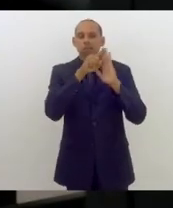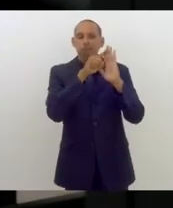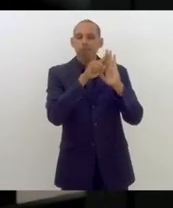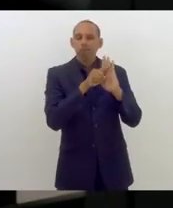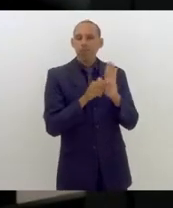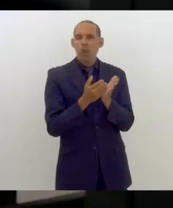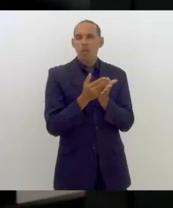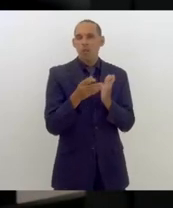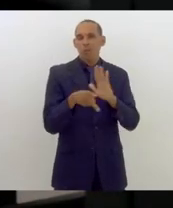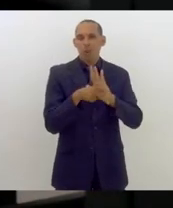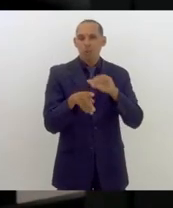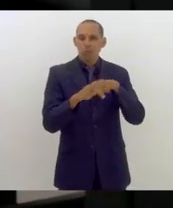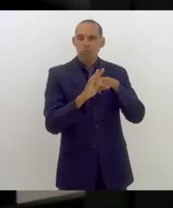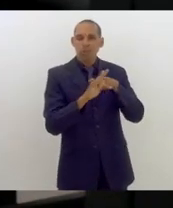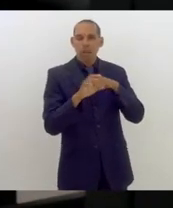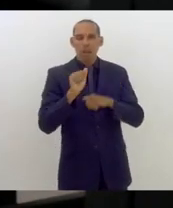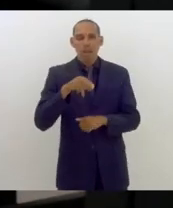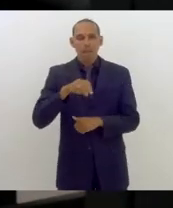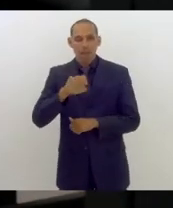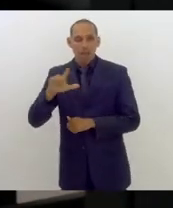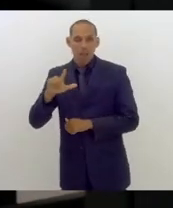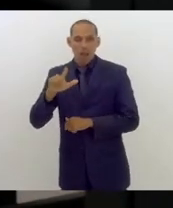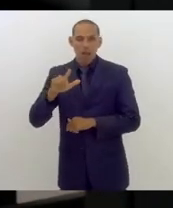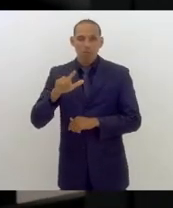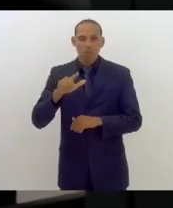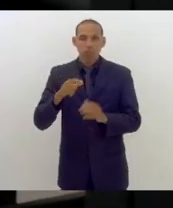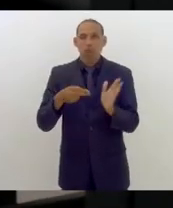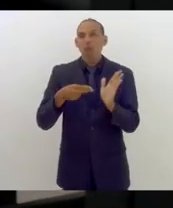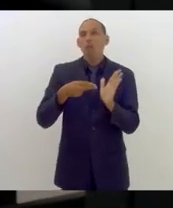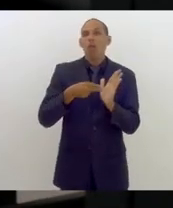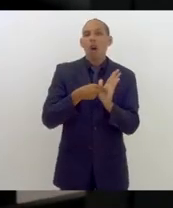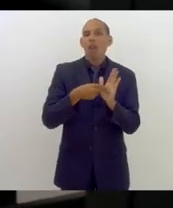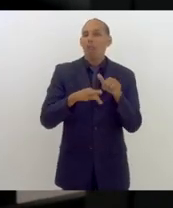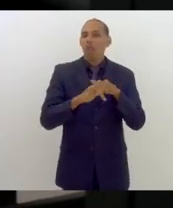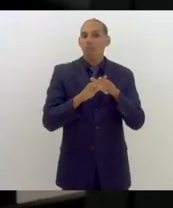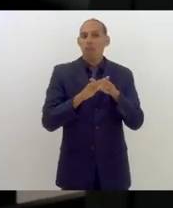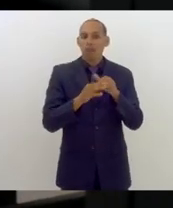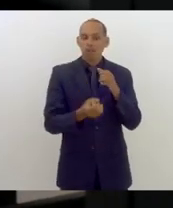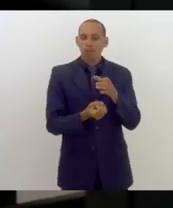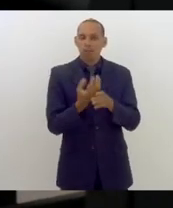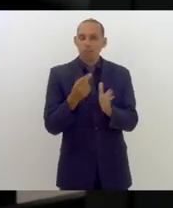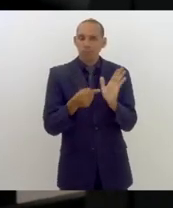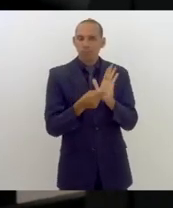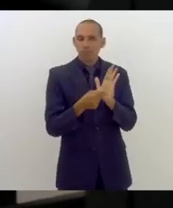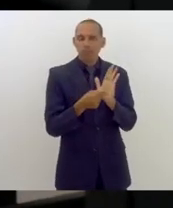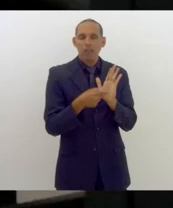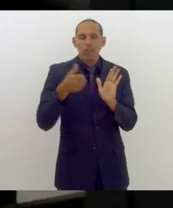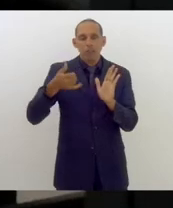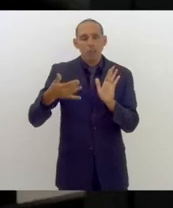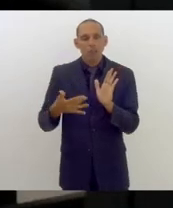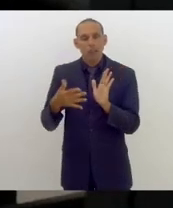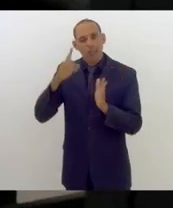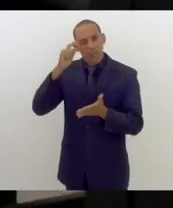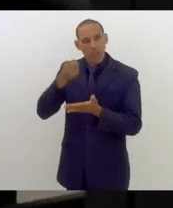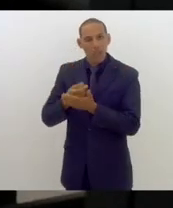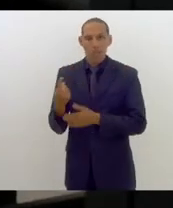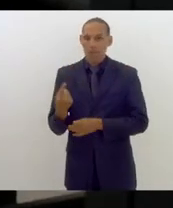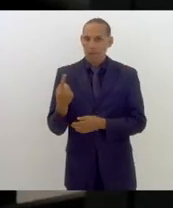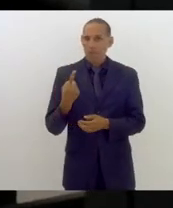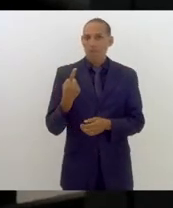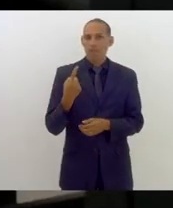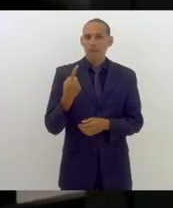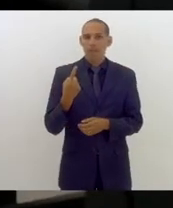dos técnicos da Anel e eles fizeram uma nota técnica e disseram Olha a primeira decisão que indeferiu